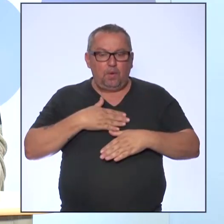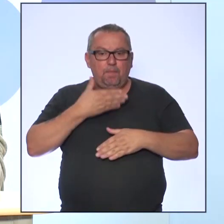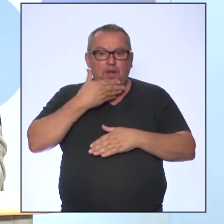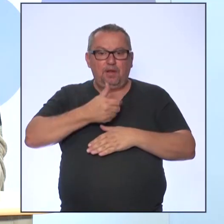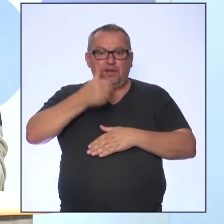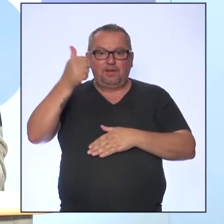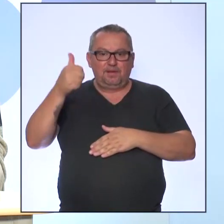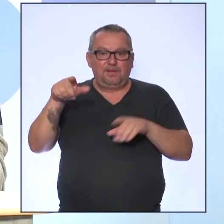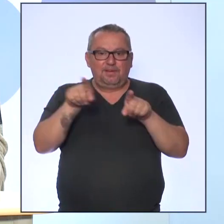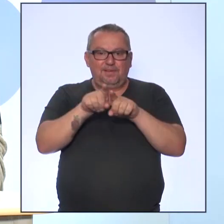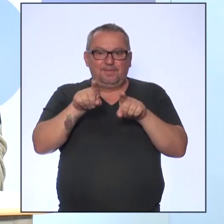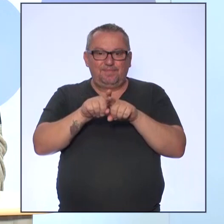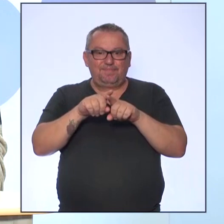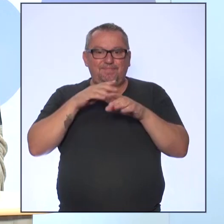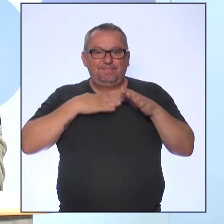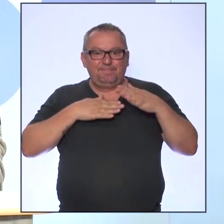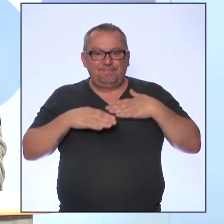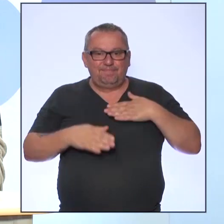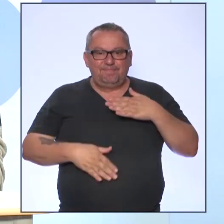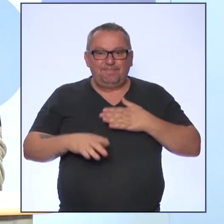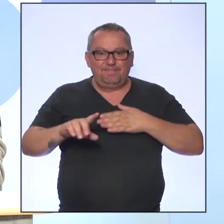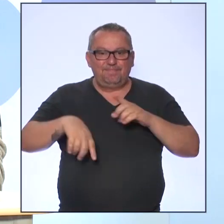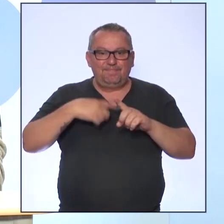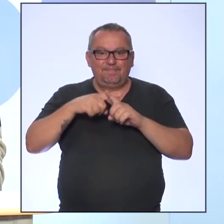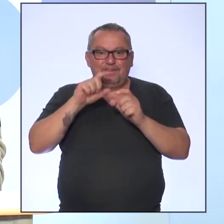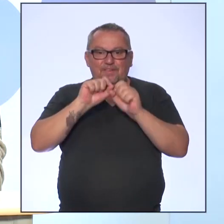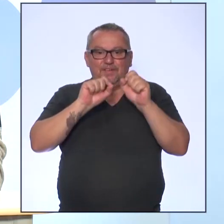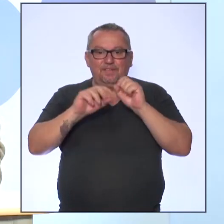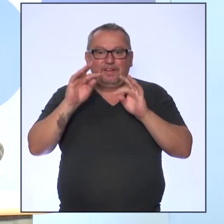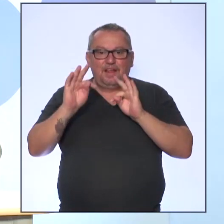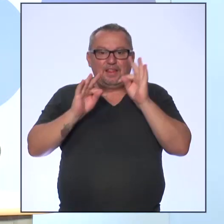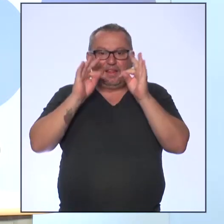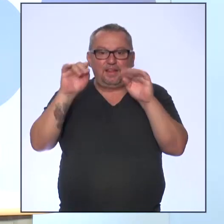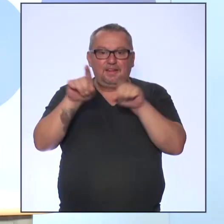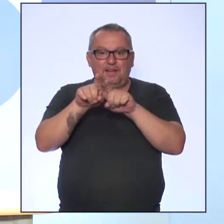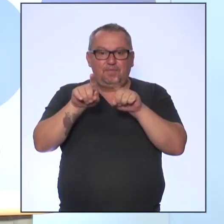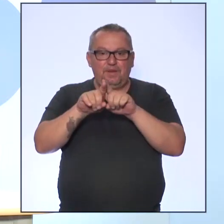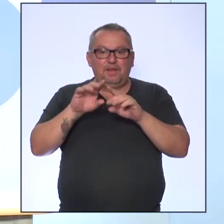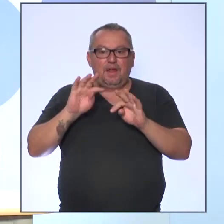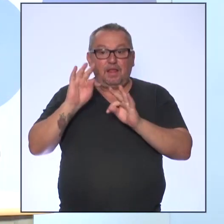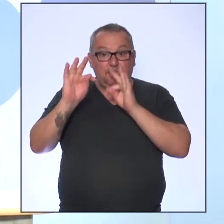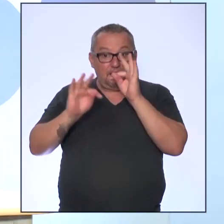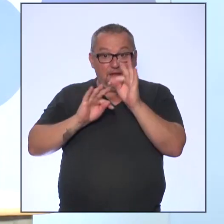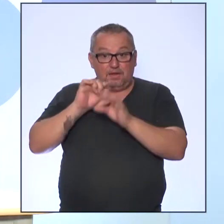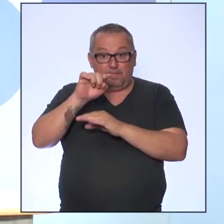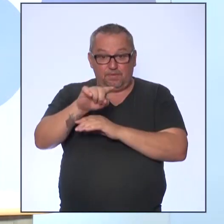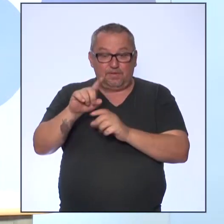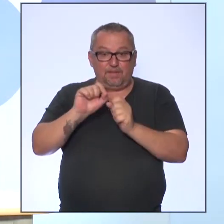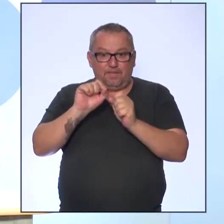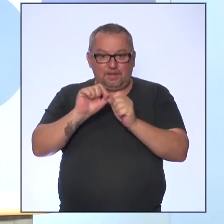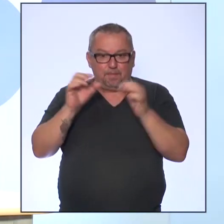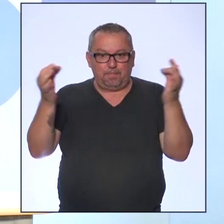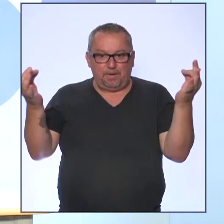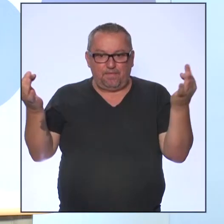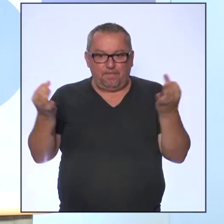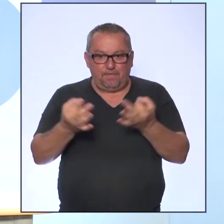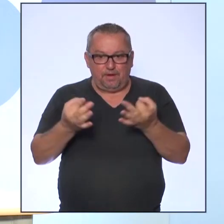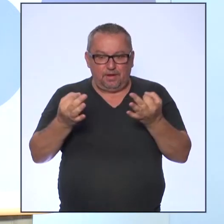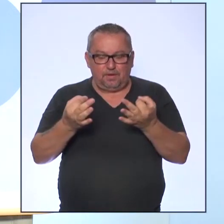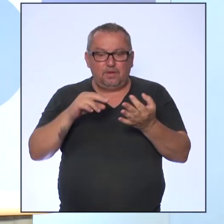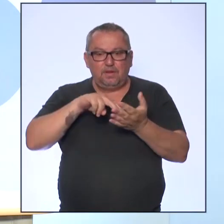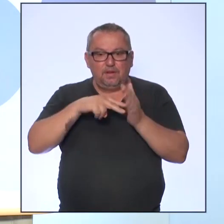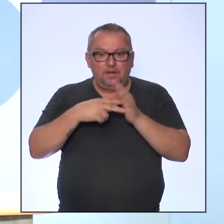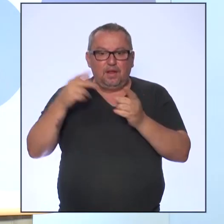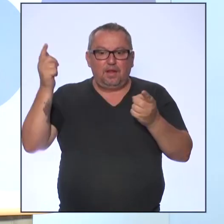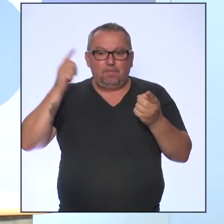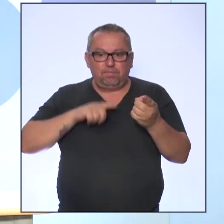movimento corporal, mais ele vai apurar sua técnica. E a técnica para você apurar é exatamente isso: repetição